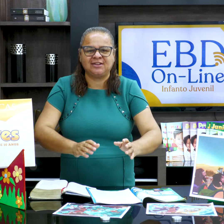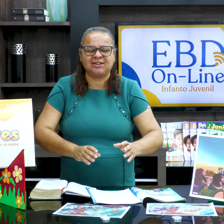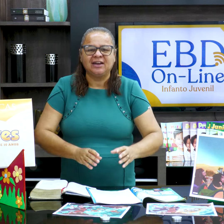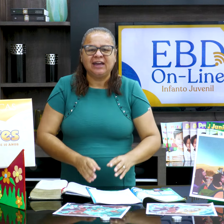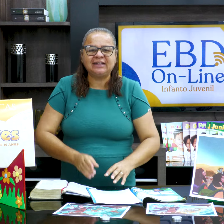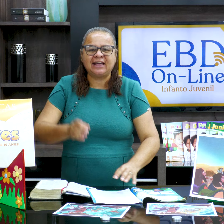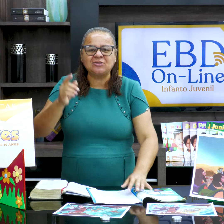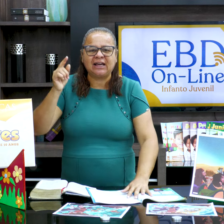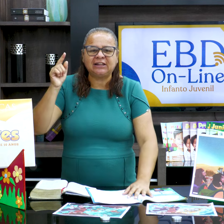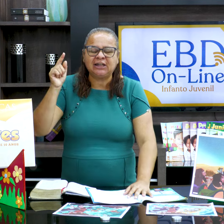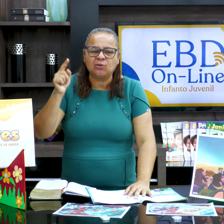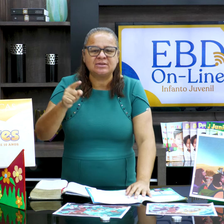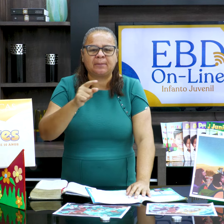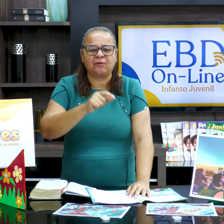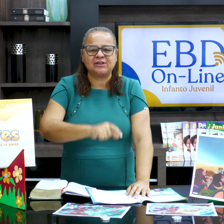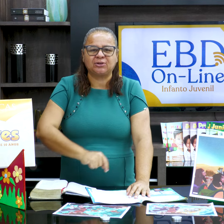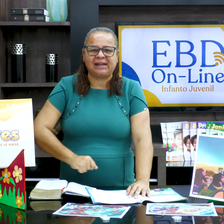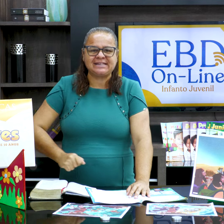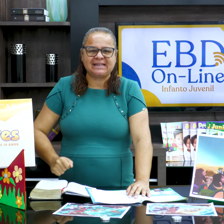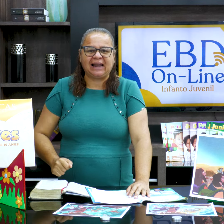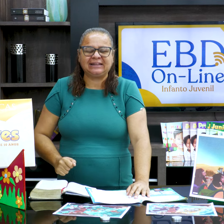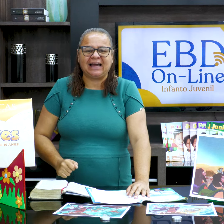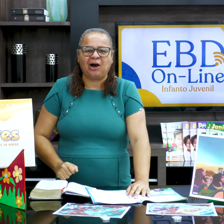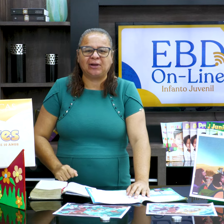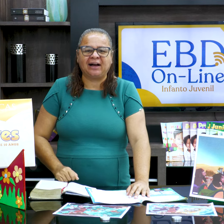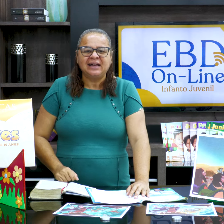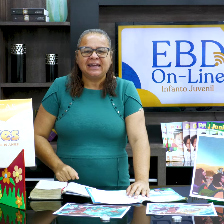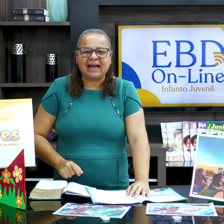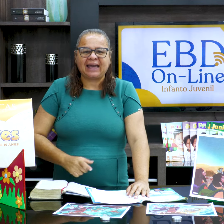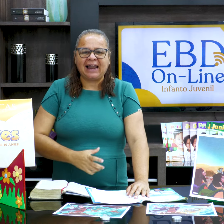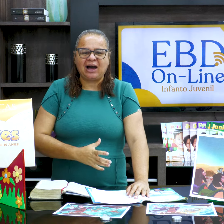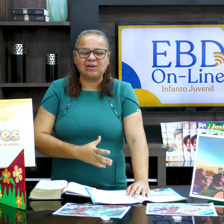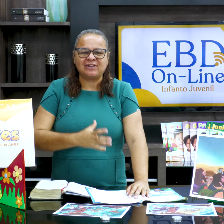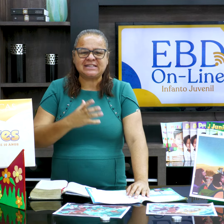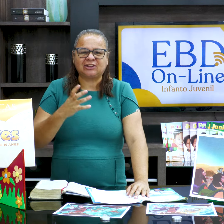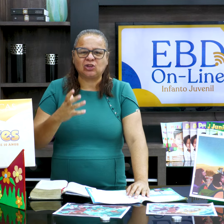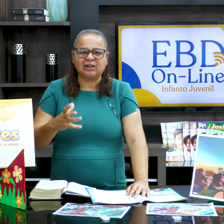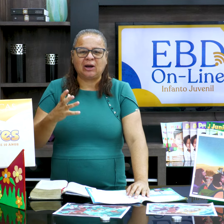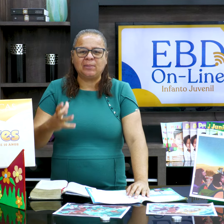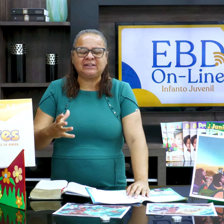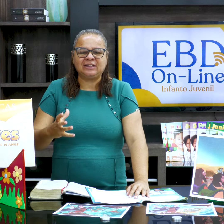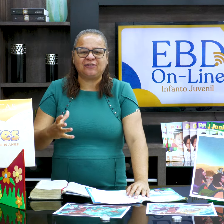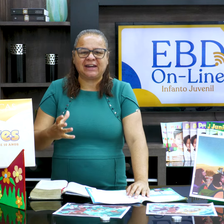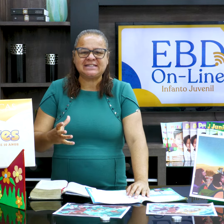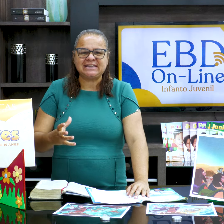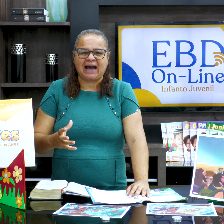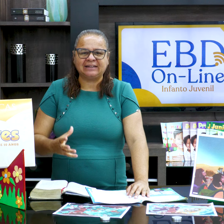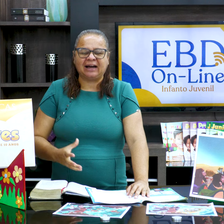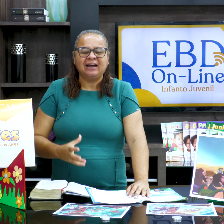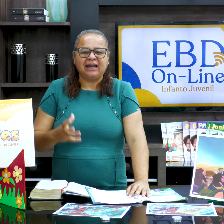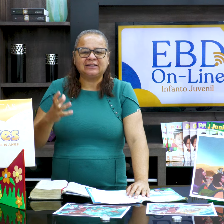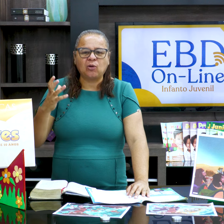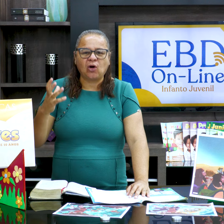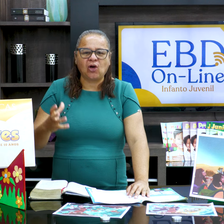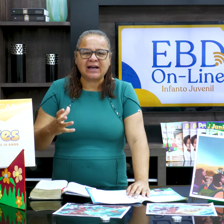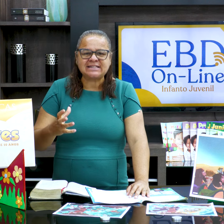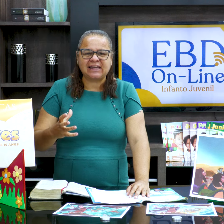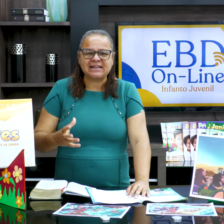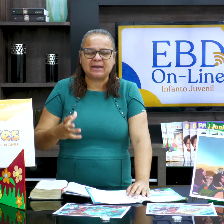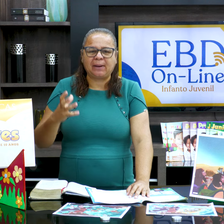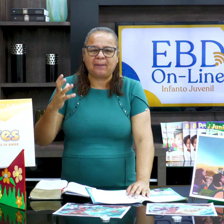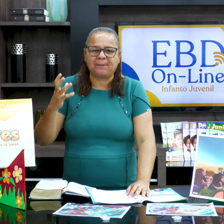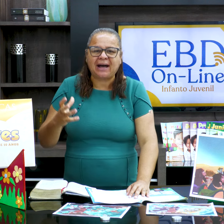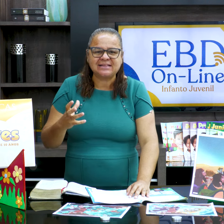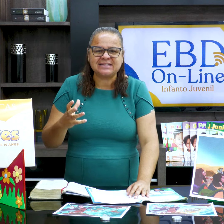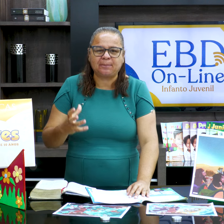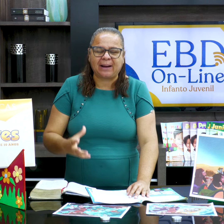Moisés e Deus ele te usa professor na sala de aula e aquela aula vai ser totalmente diferenciada Então coloca as